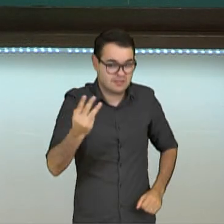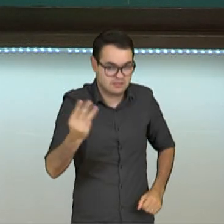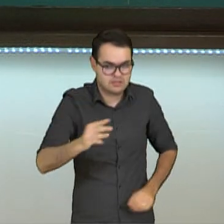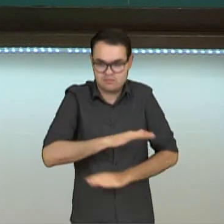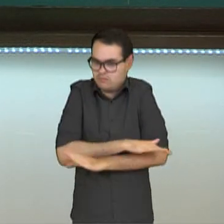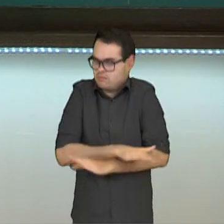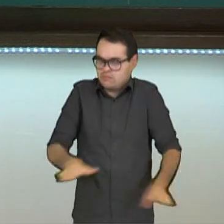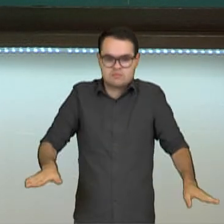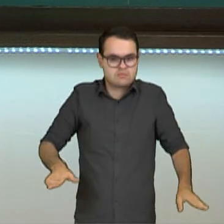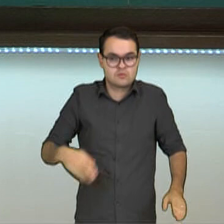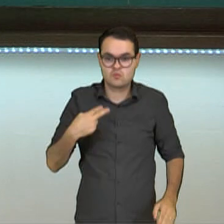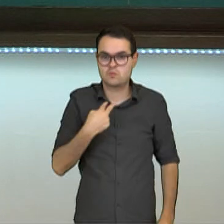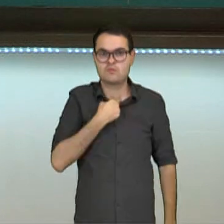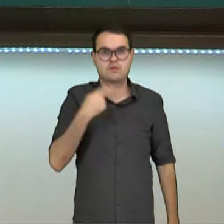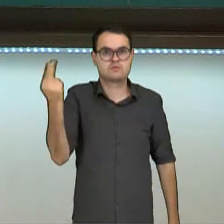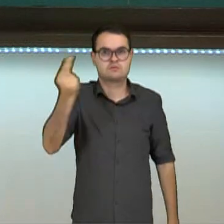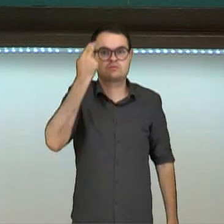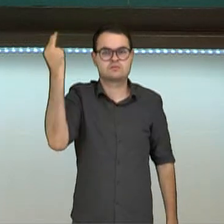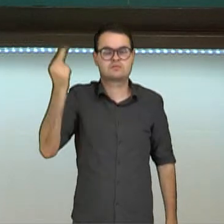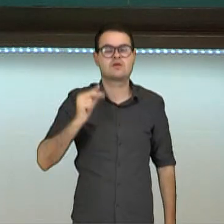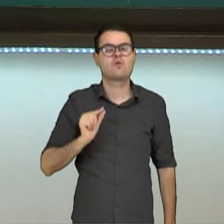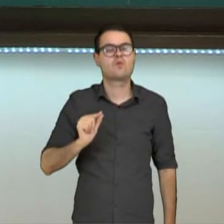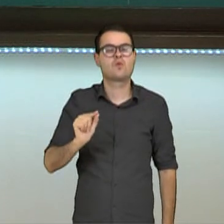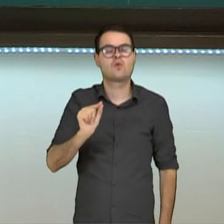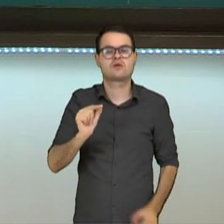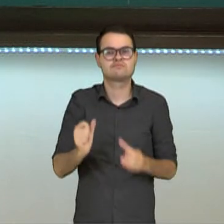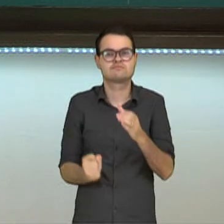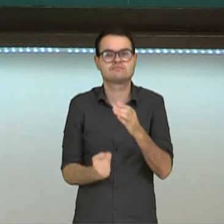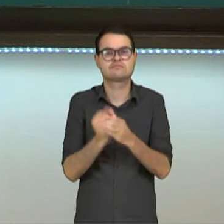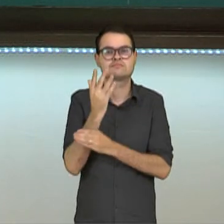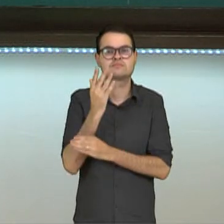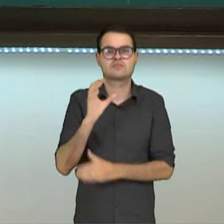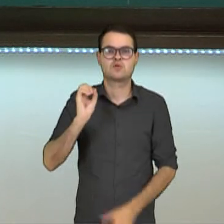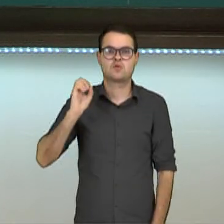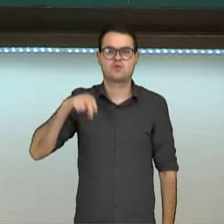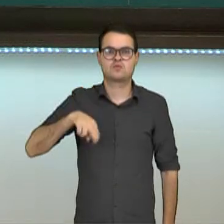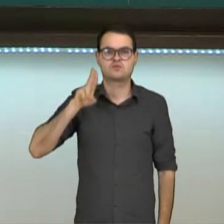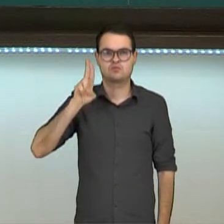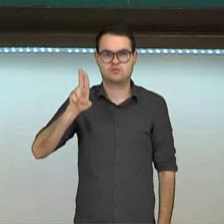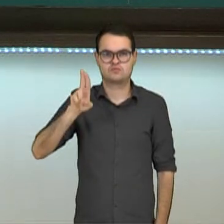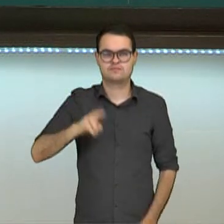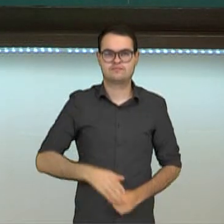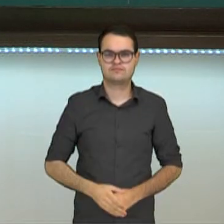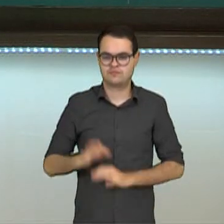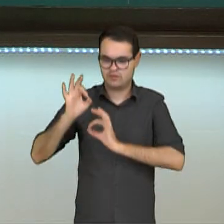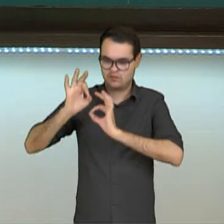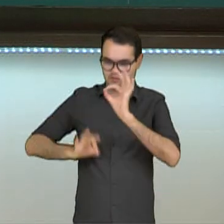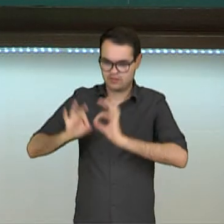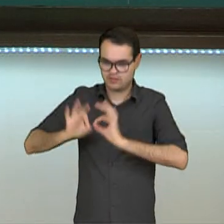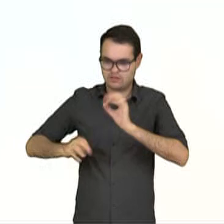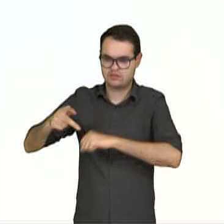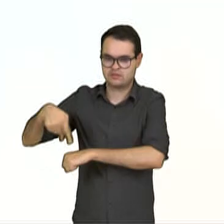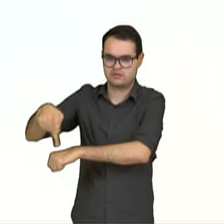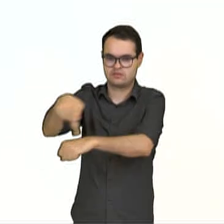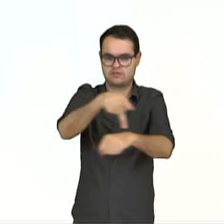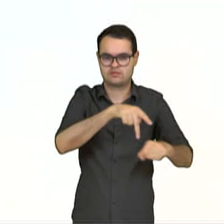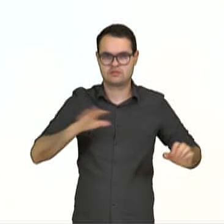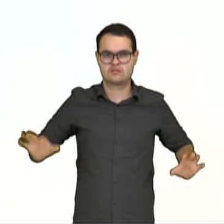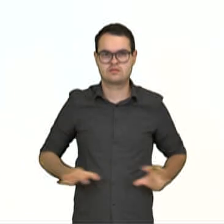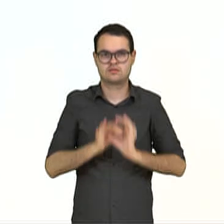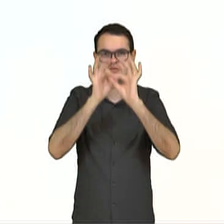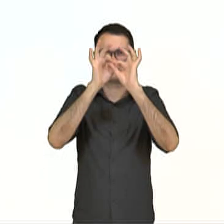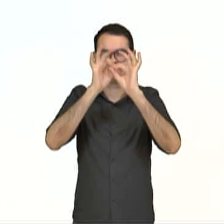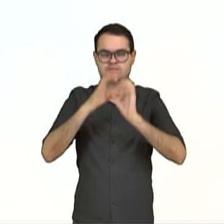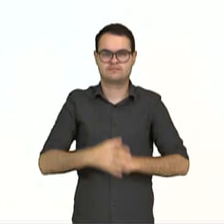acontecesse. O que eles fizeram, então? Criaram a ONU, Organização das Nações